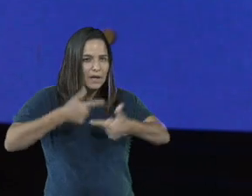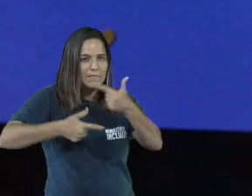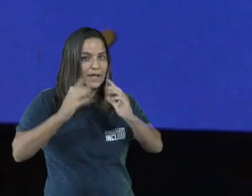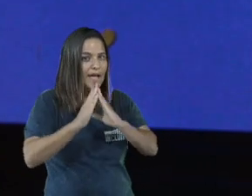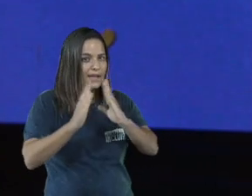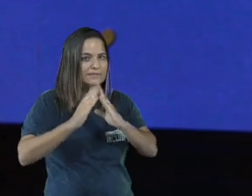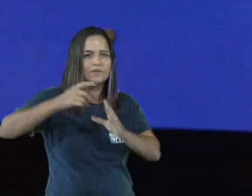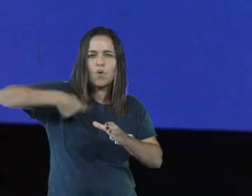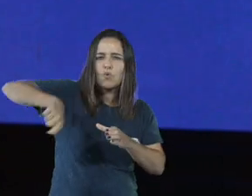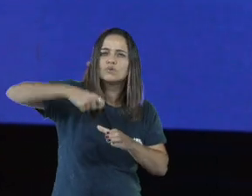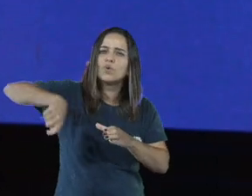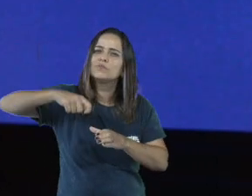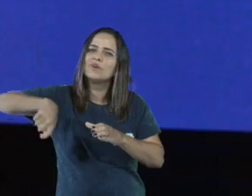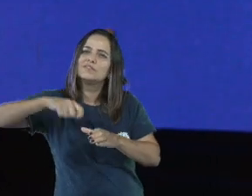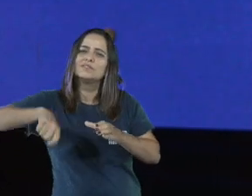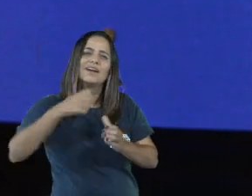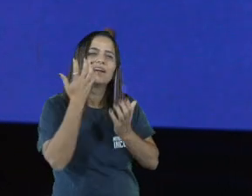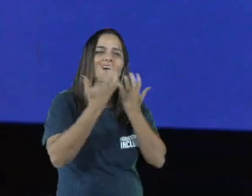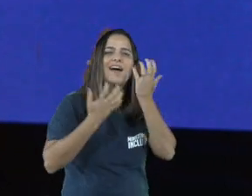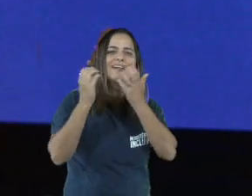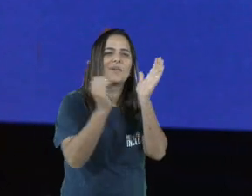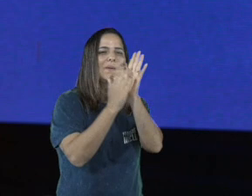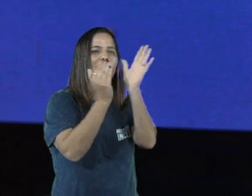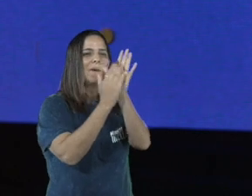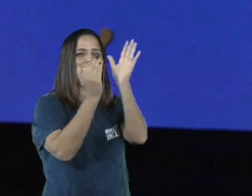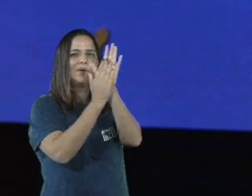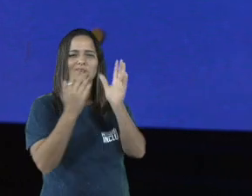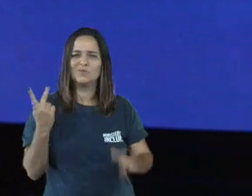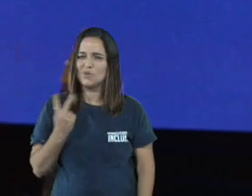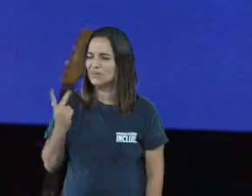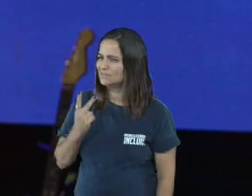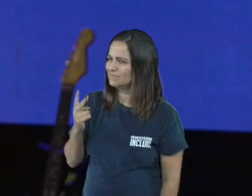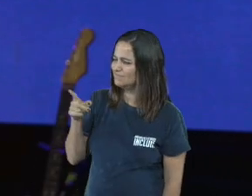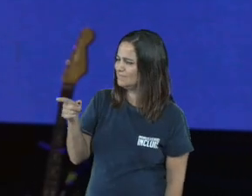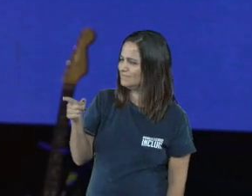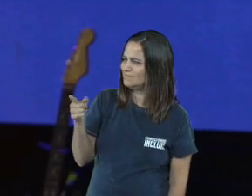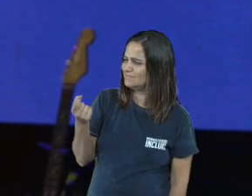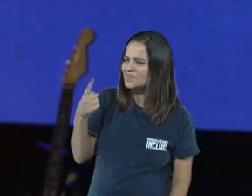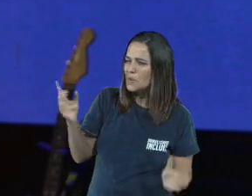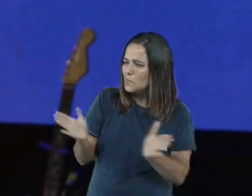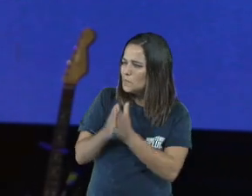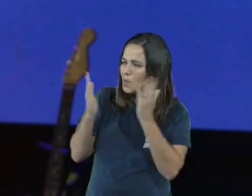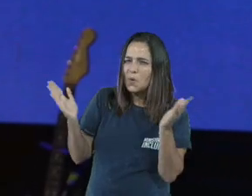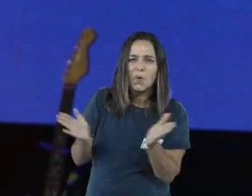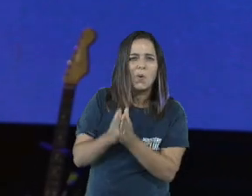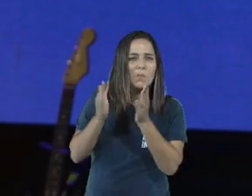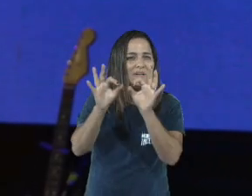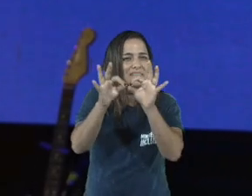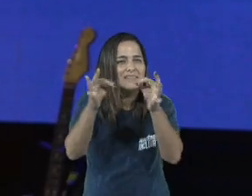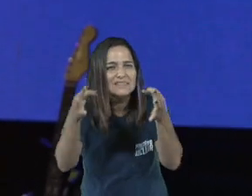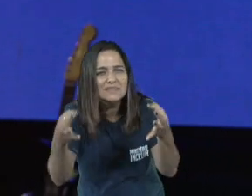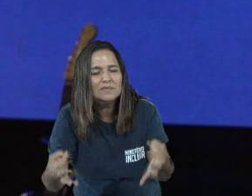cozinha cantando a mulher da miséria desce cantando aí um dia na hora do almoço